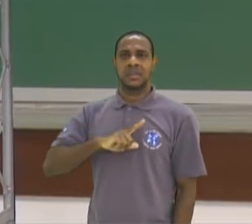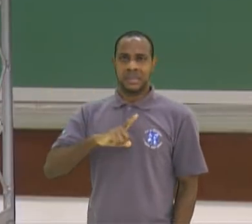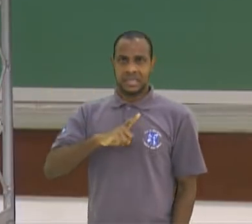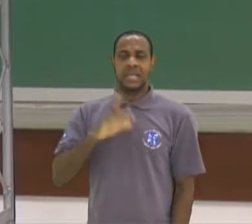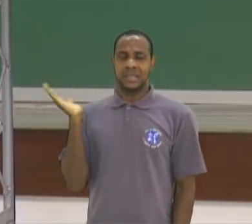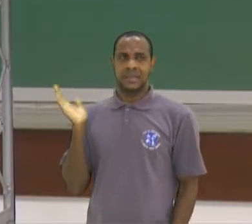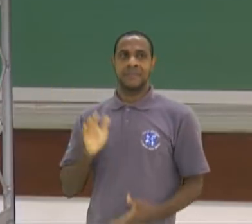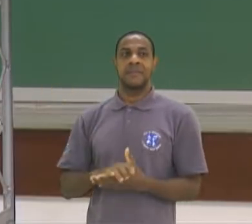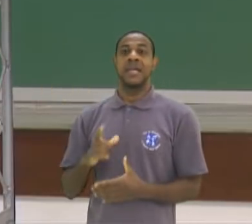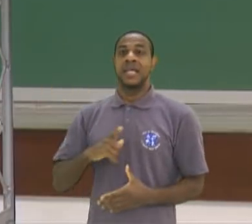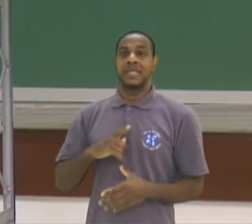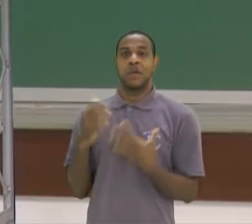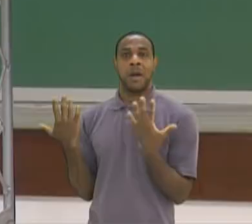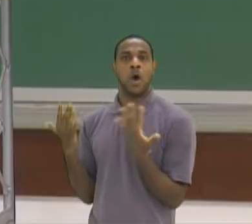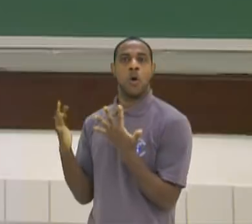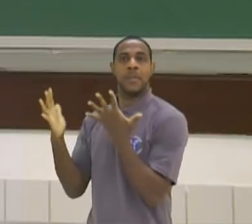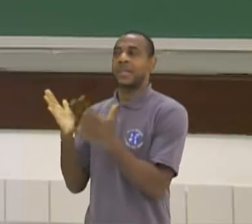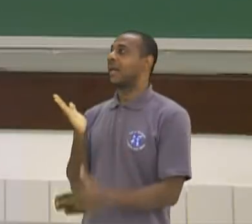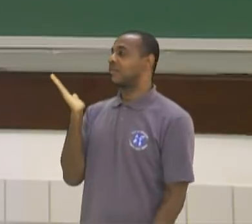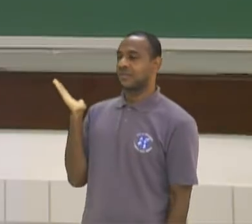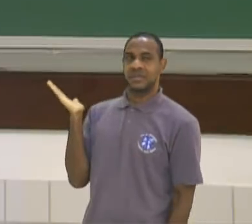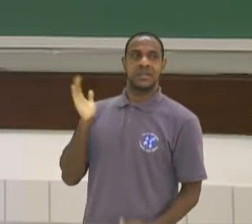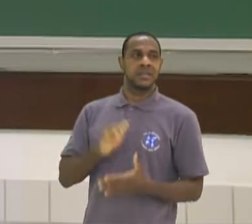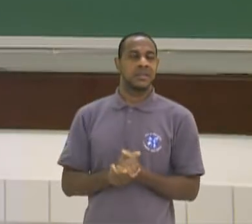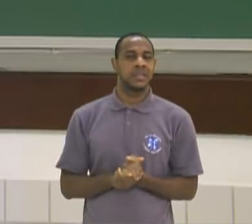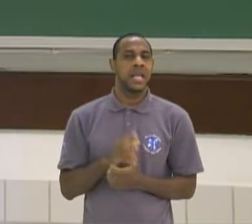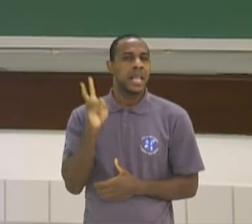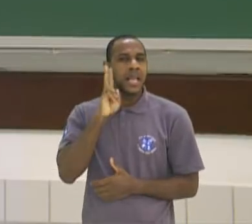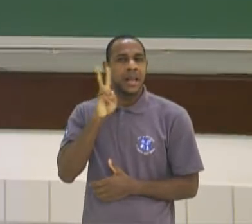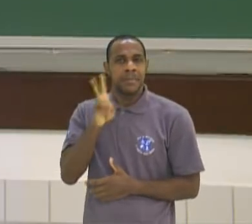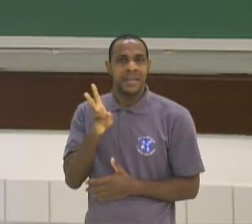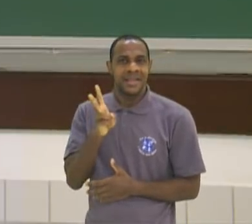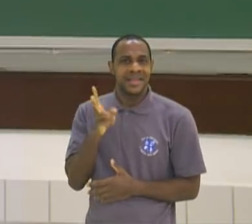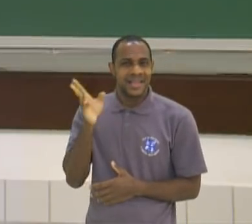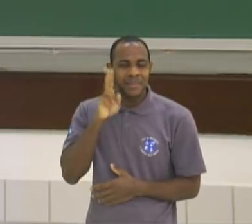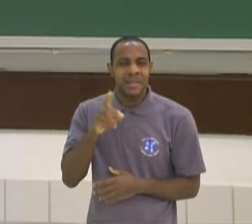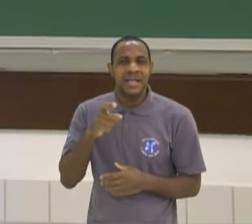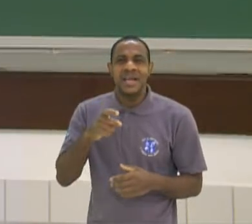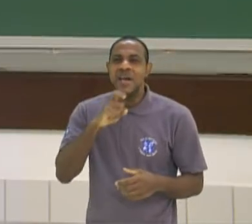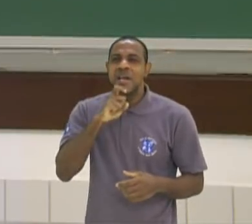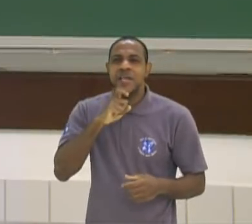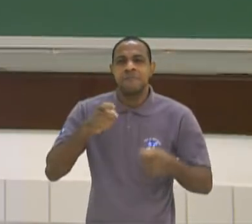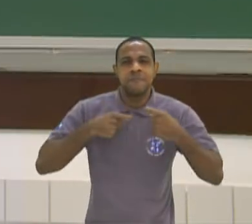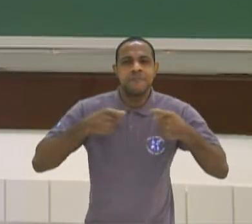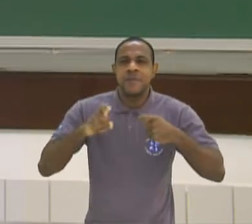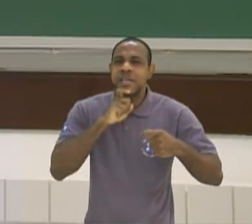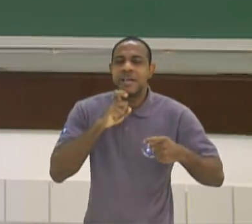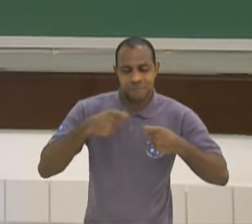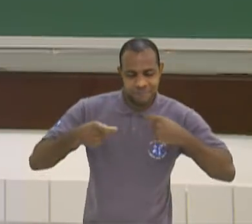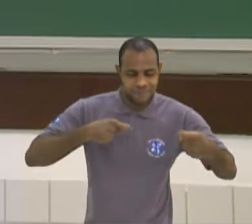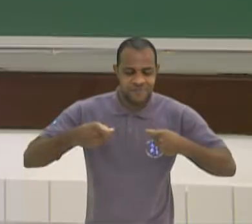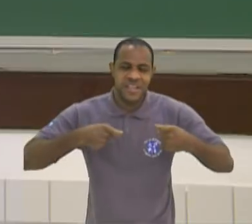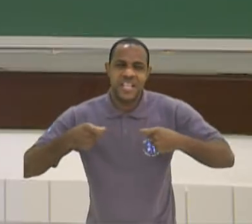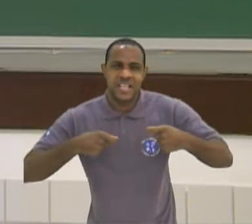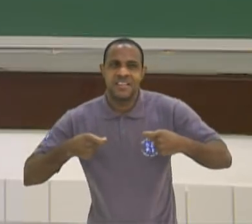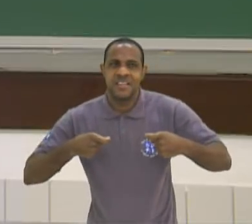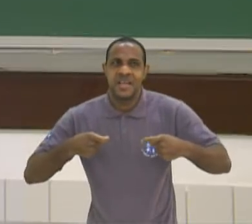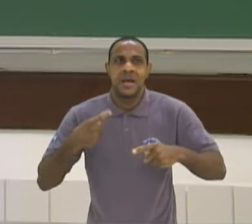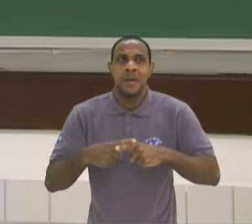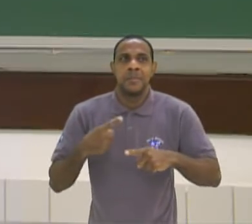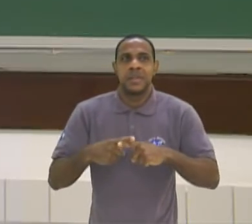existe uma homenagem. Lembra por quê? Guerra Fria. A Alemanha Oriental era mais ligada à